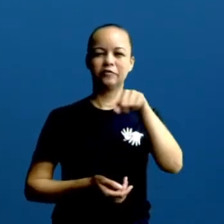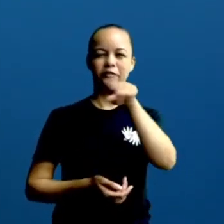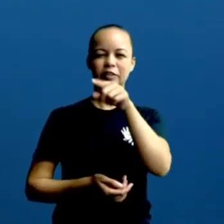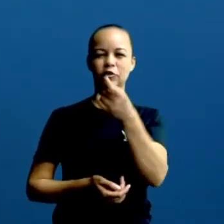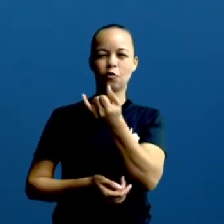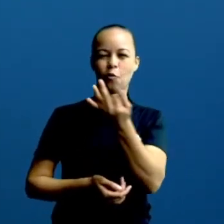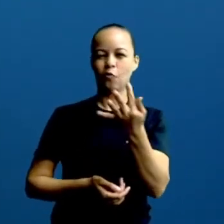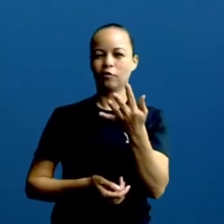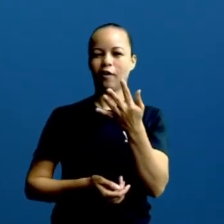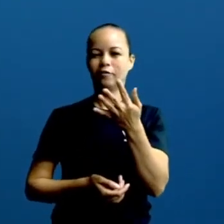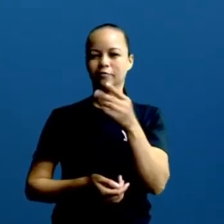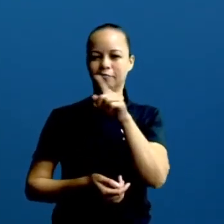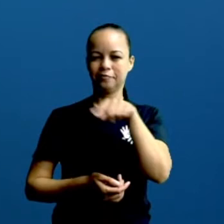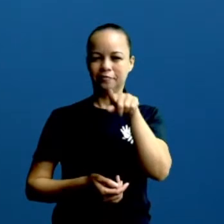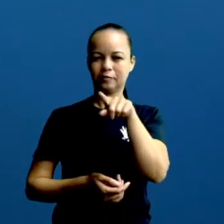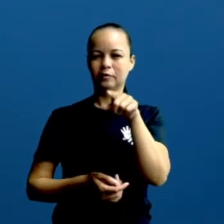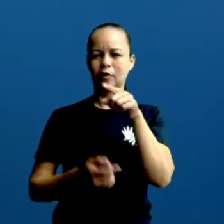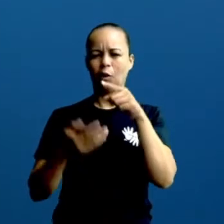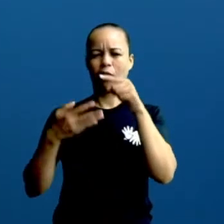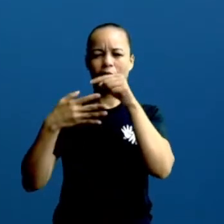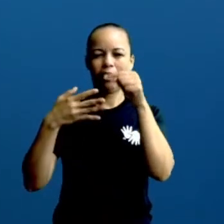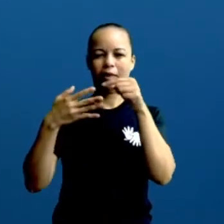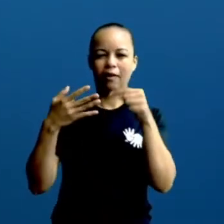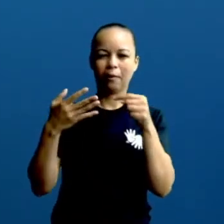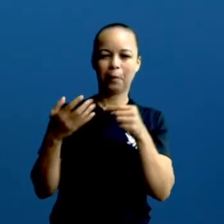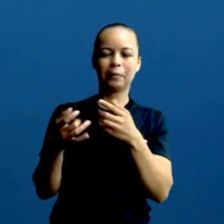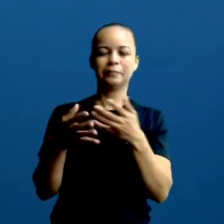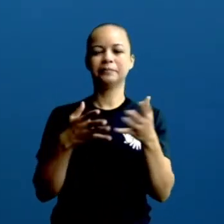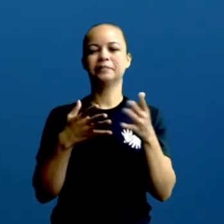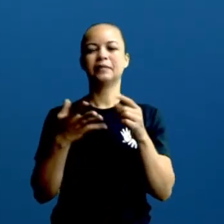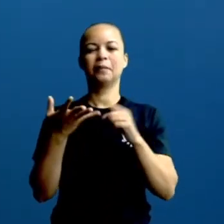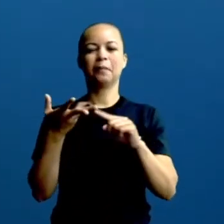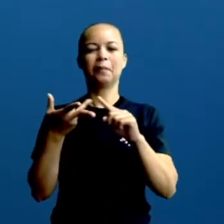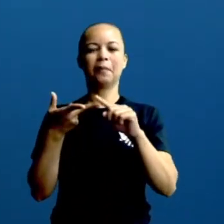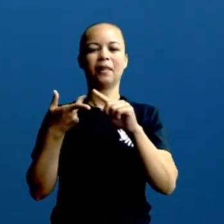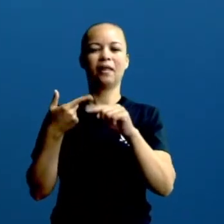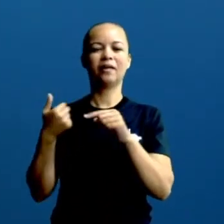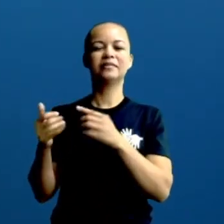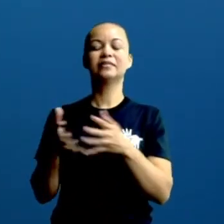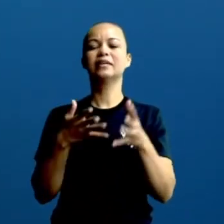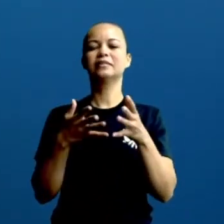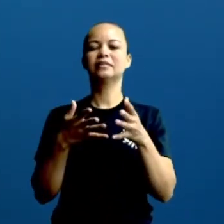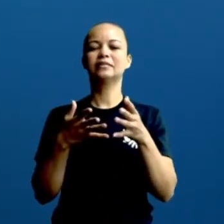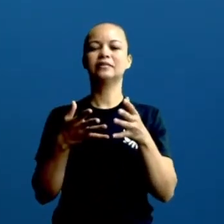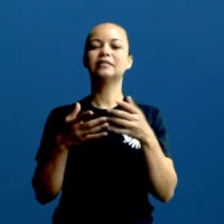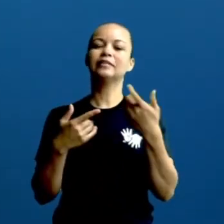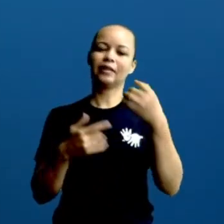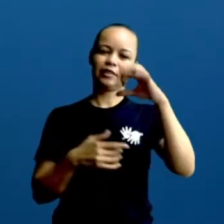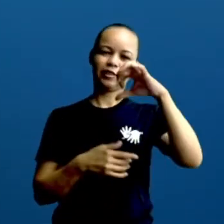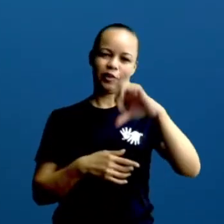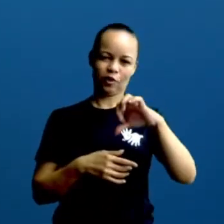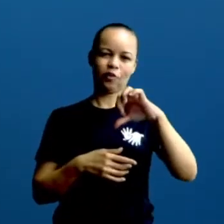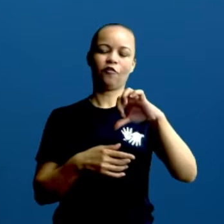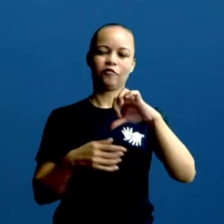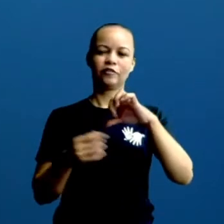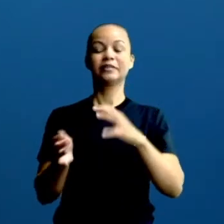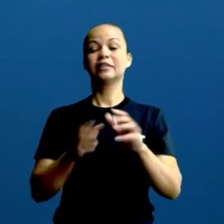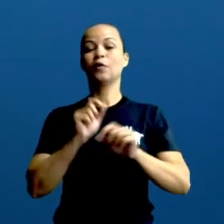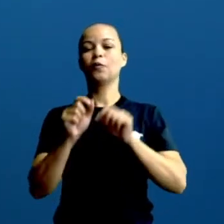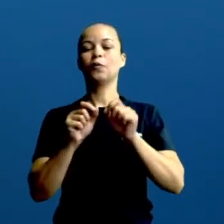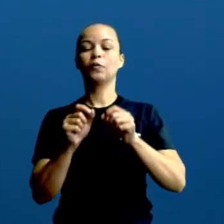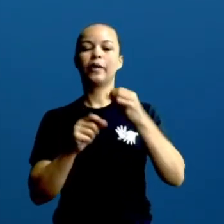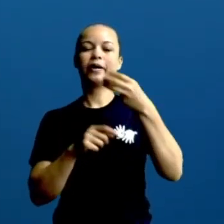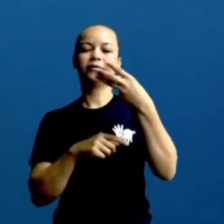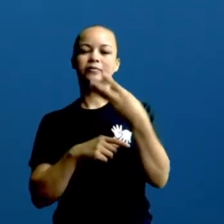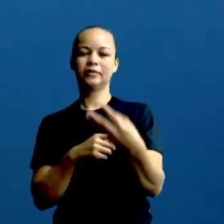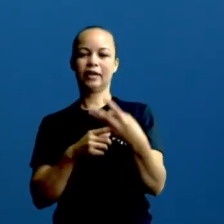deixar vocês compararem isso é nove então o triplo de 3